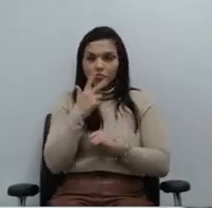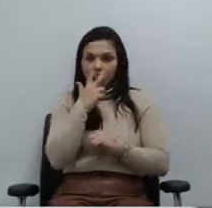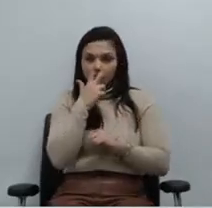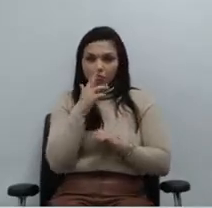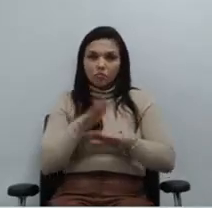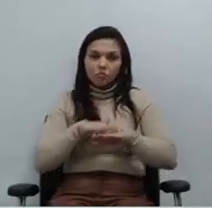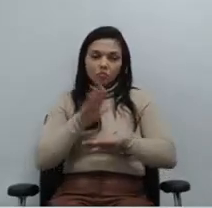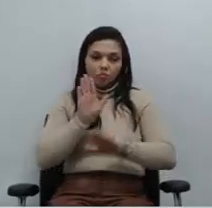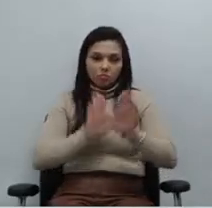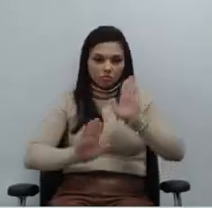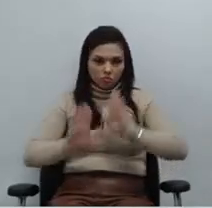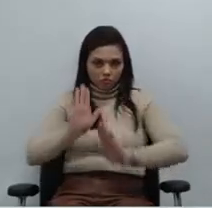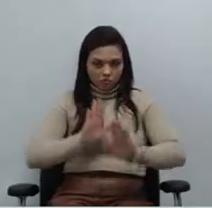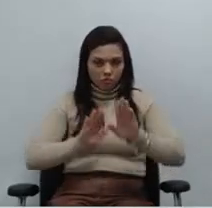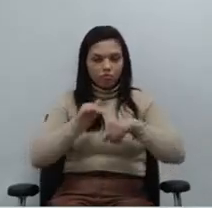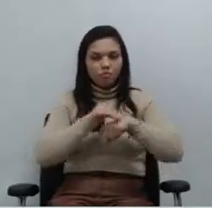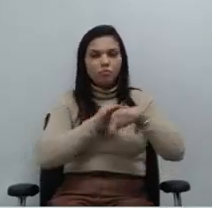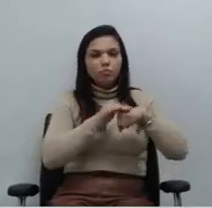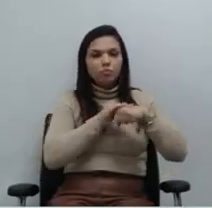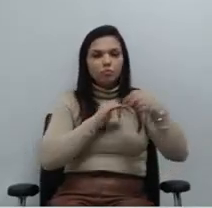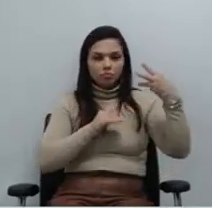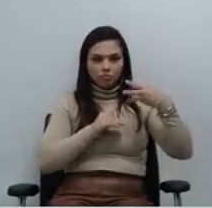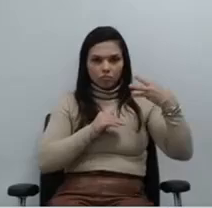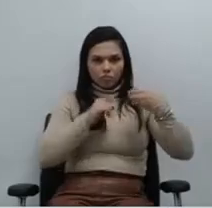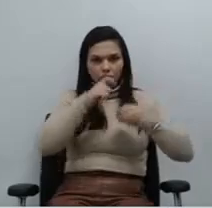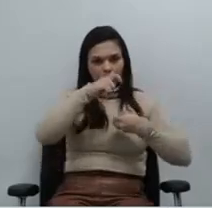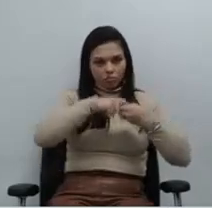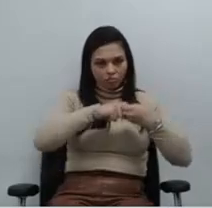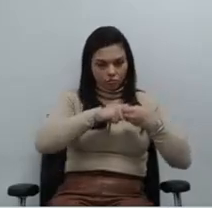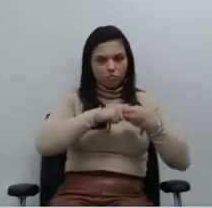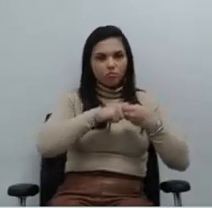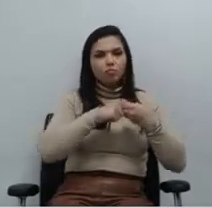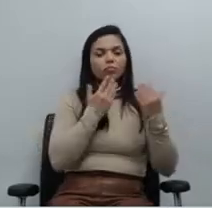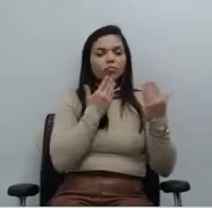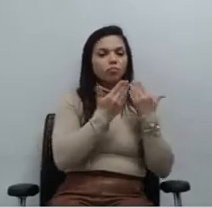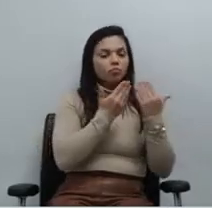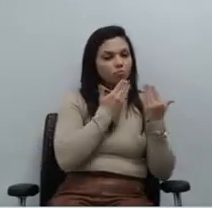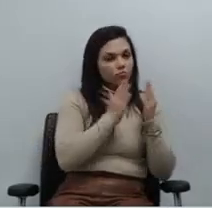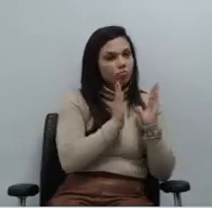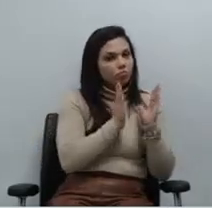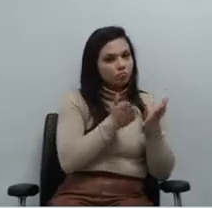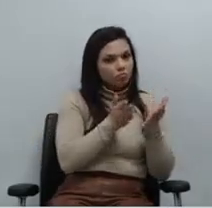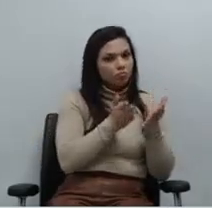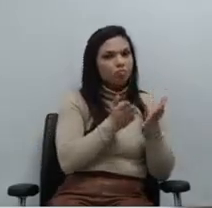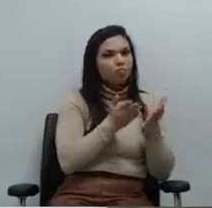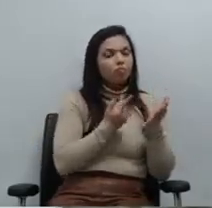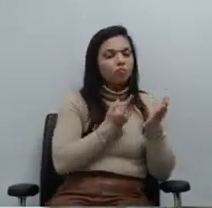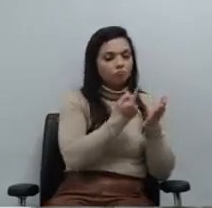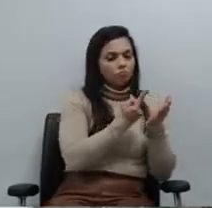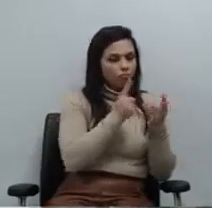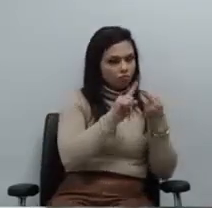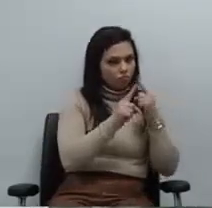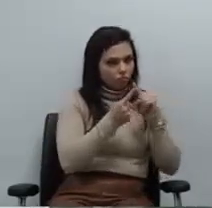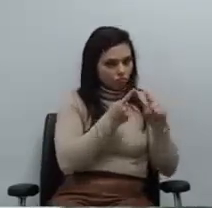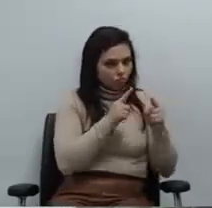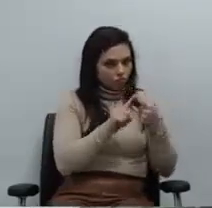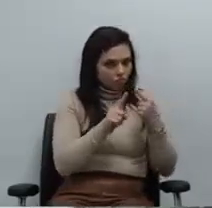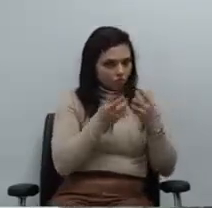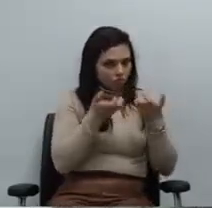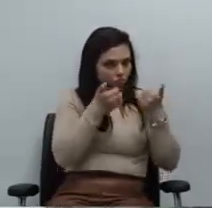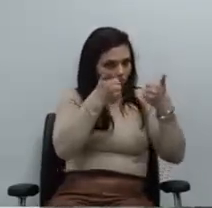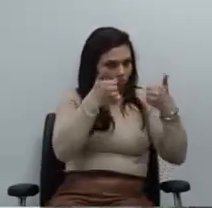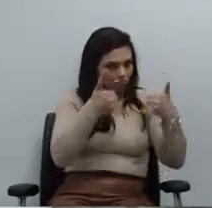nesse sentido. Conversei com o terceiro sub, a gente dialogou bastante, acho que é mais ou menos nesse sentido que as coisas, pelo menos, ficaram construídas entre nós. Se alguém tiver algum esclarecimento